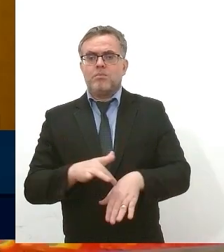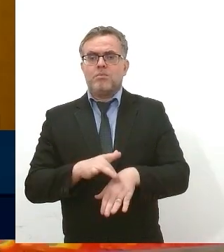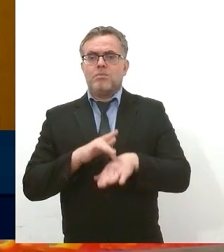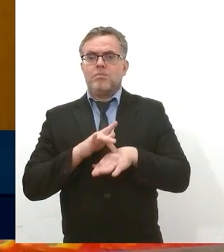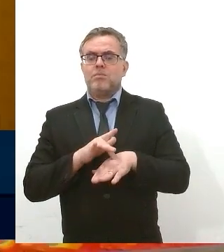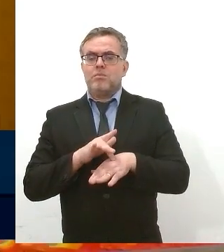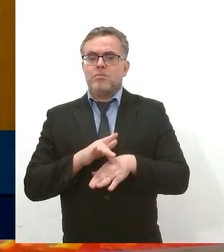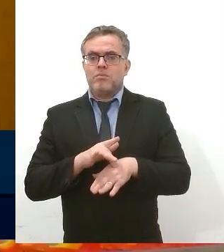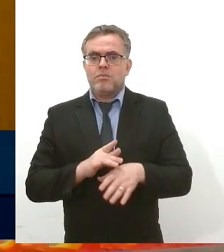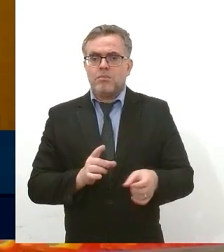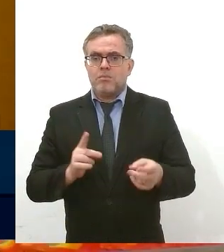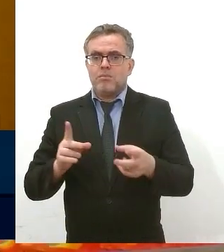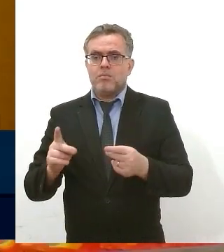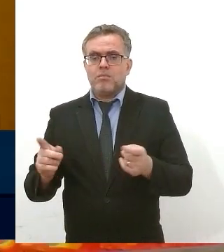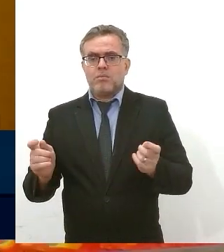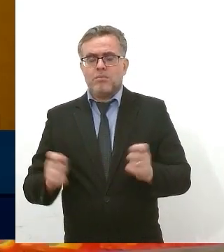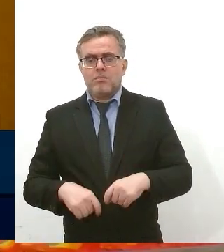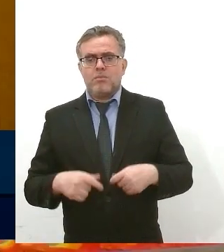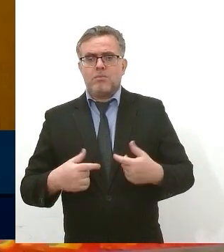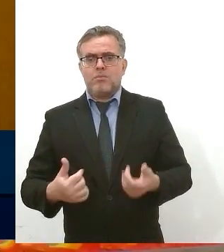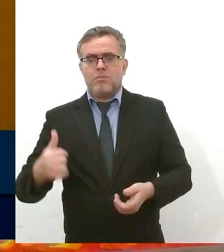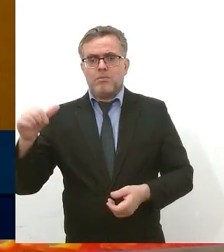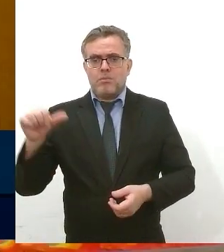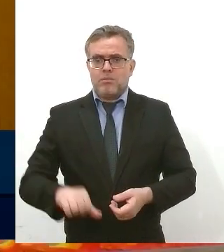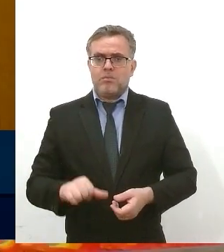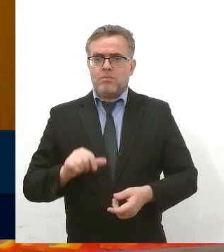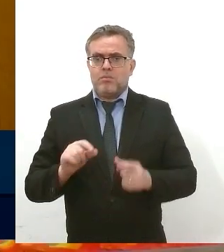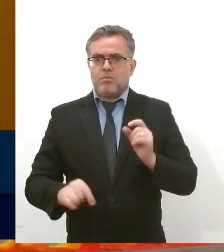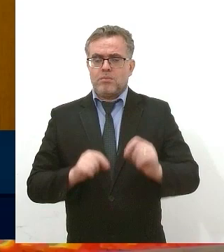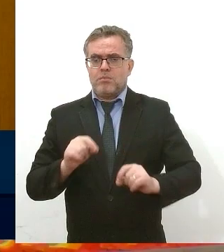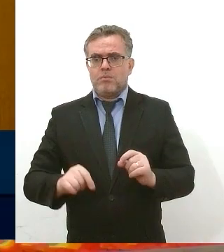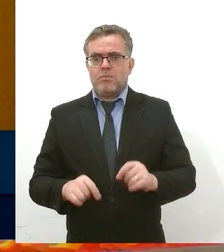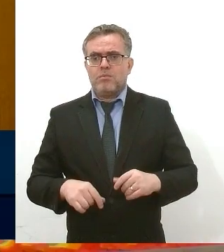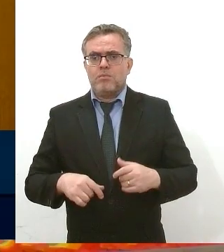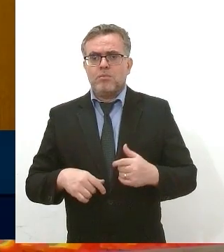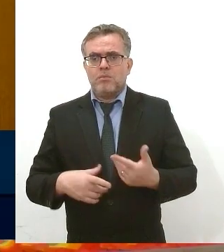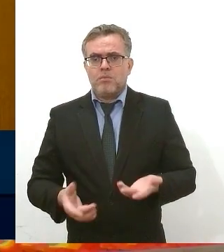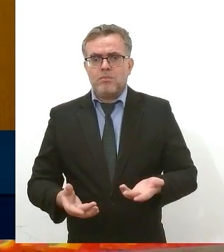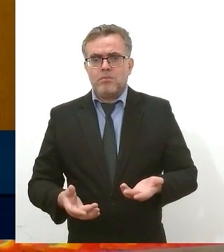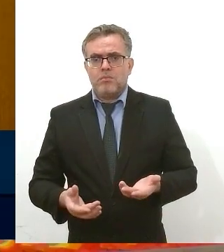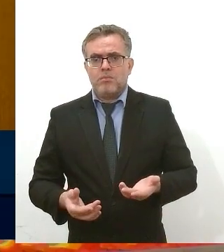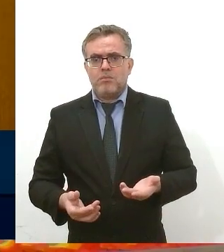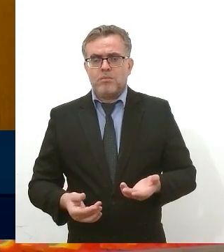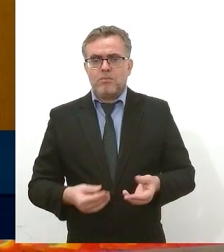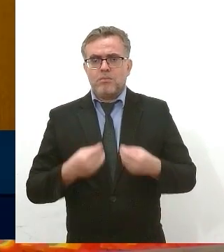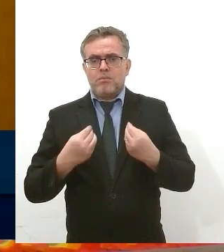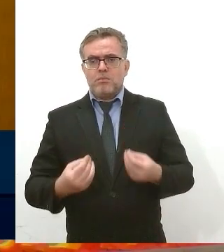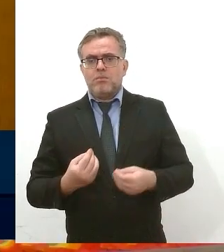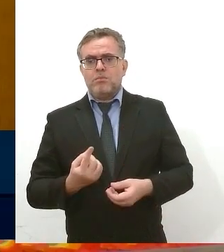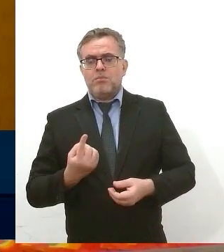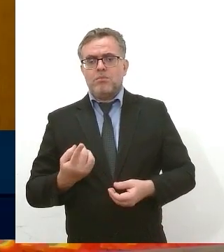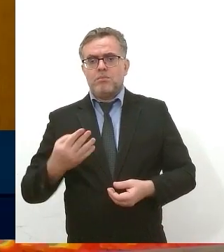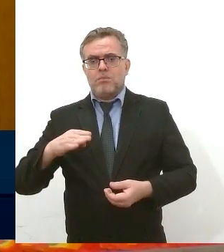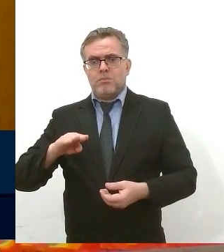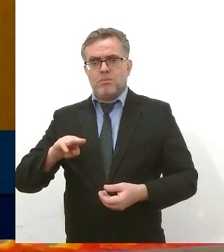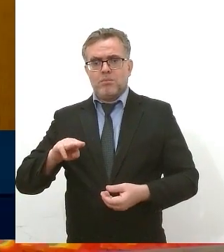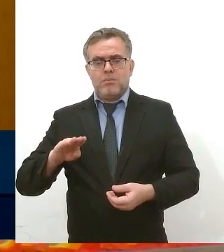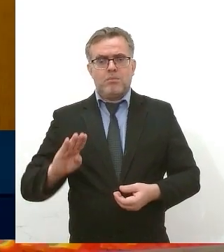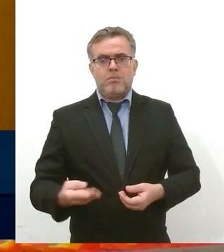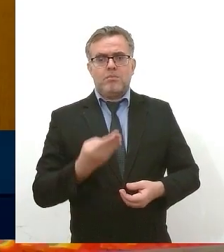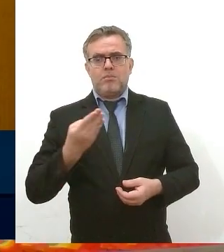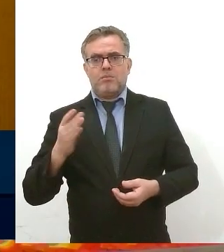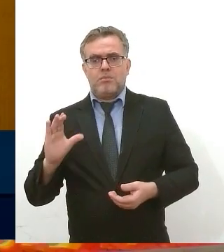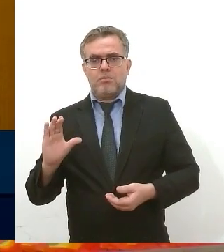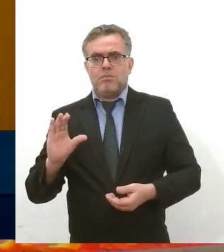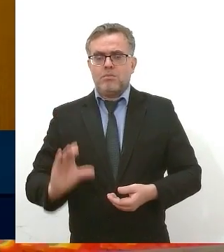e é pior do que privatização, porque dá 2 bilhões para a iniciativa privada e diz